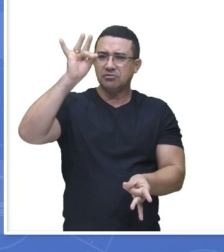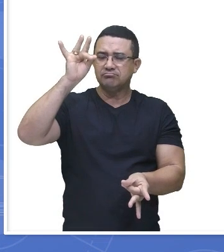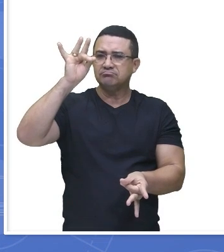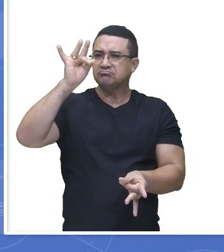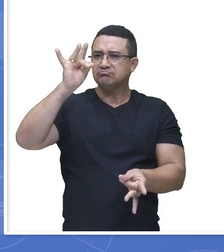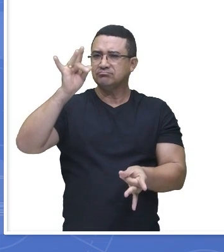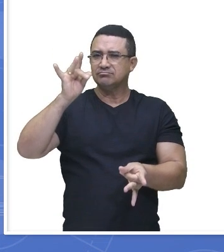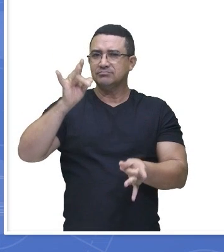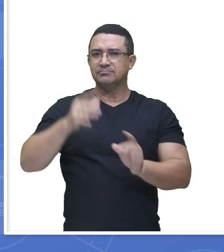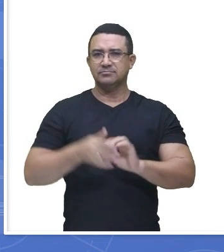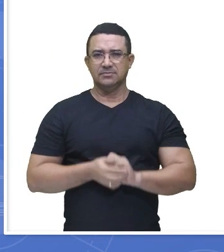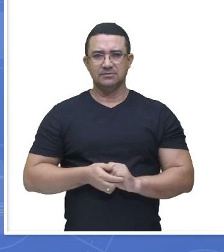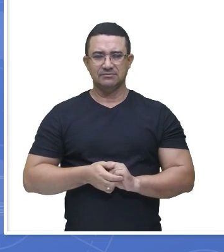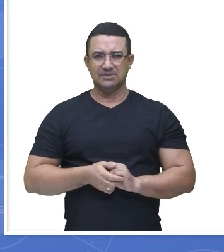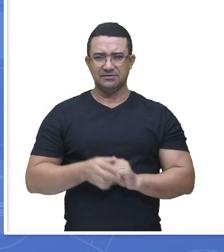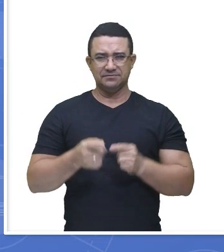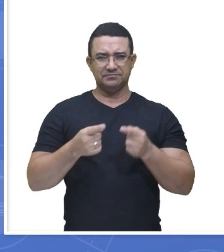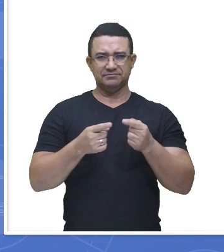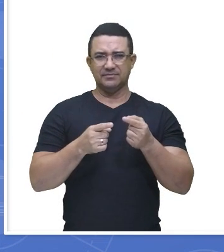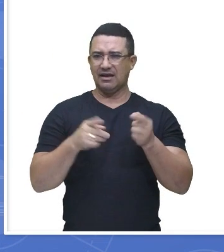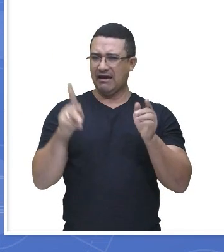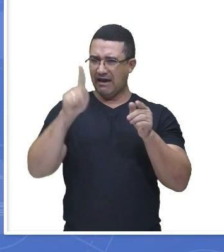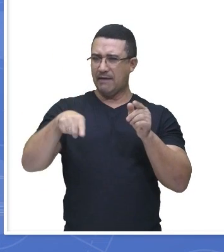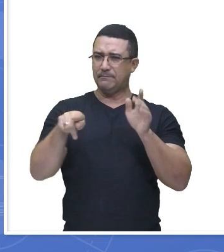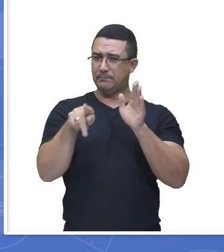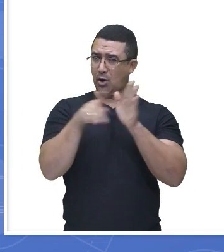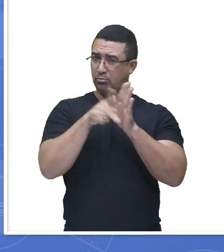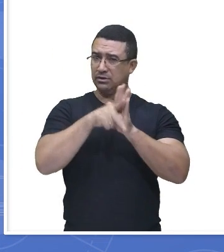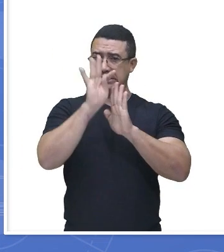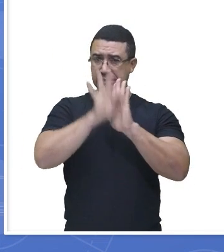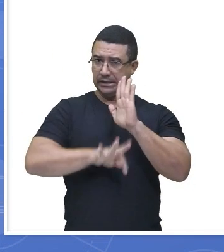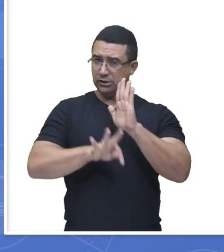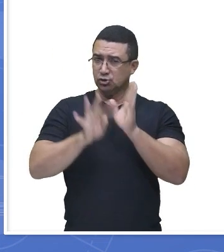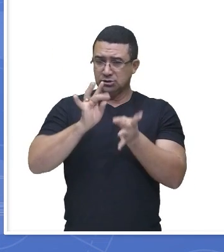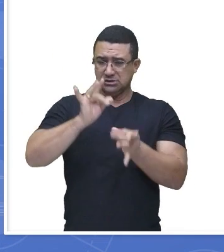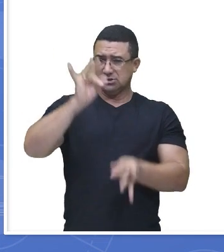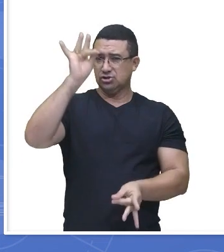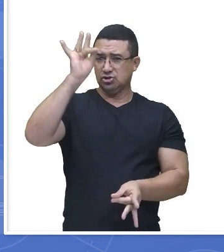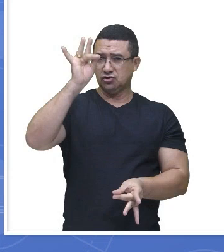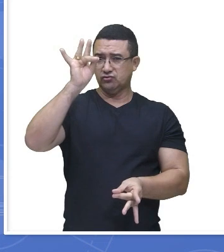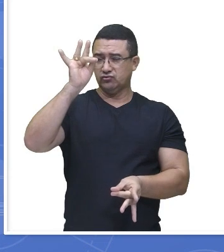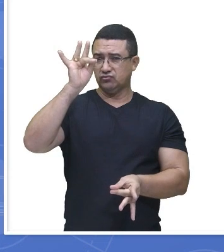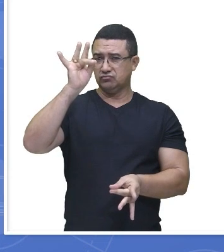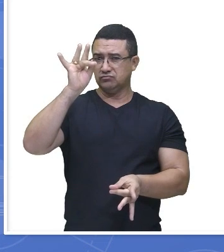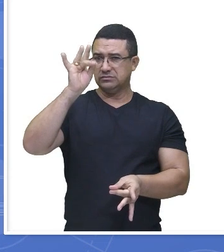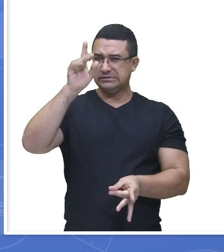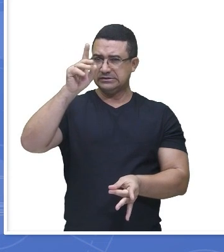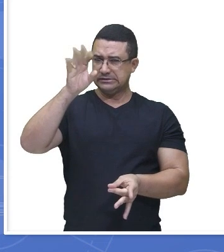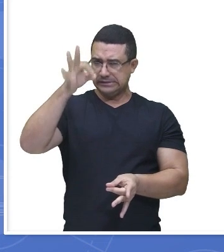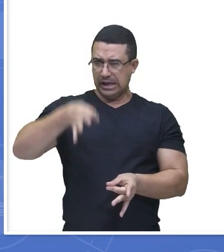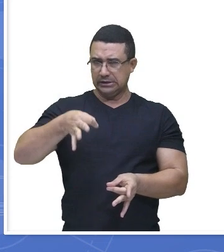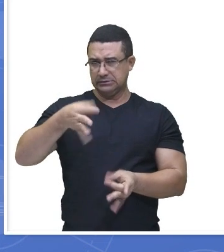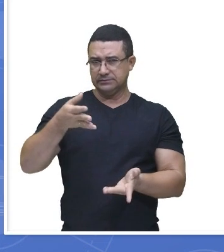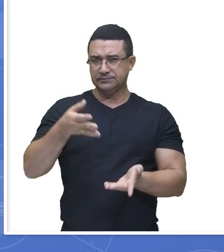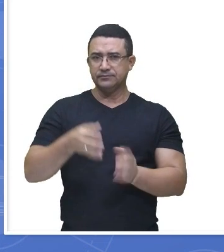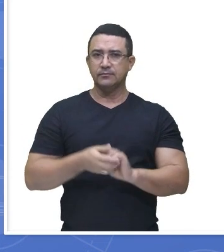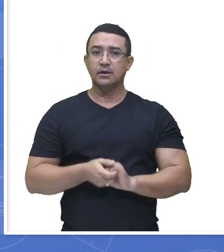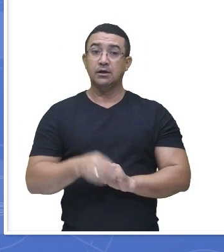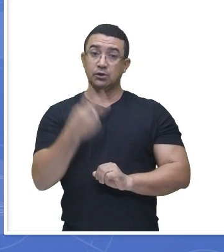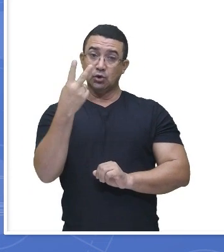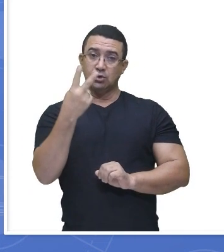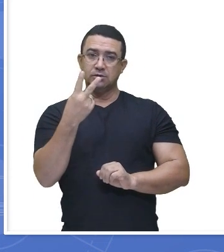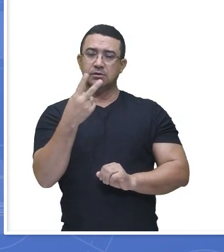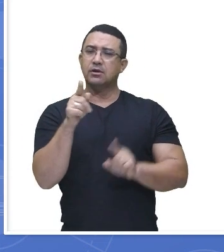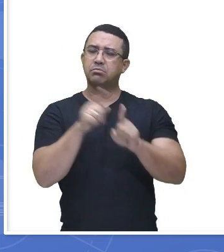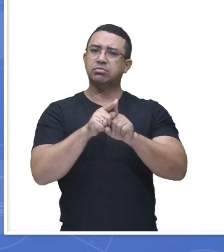texto descritivo, não? Não estou dizendo que é certo ou errado, estou querendo pensar com vocês aqui. 2. Cuenta los